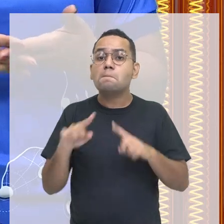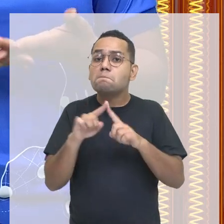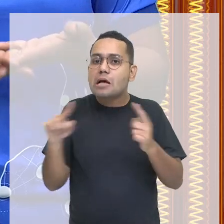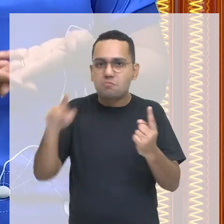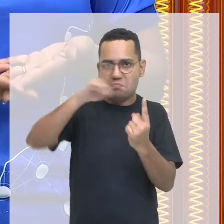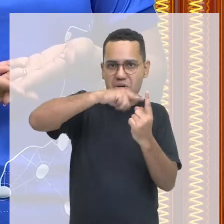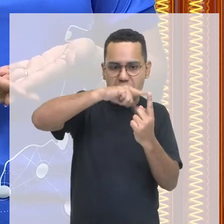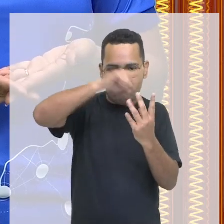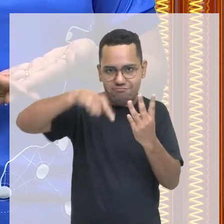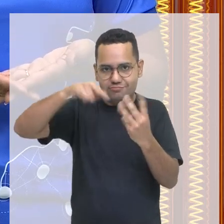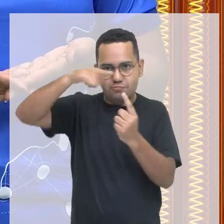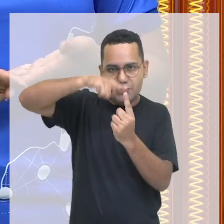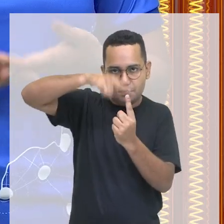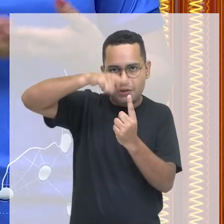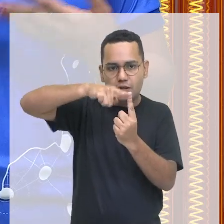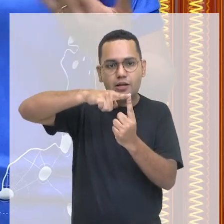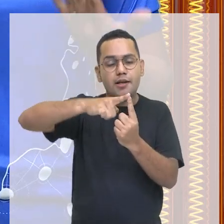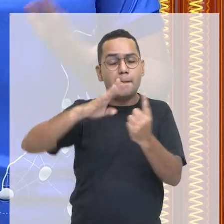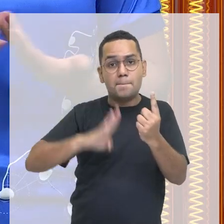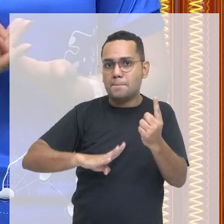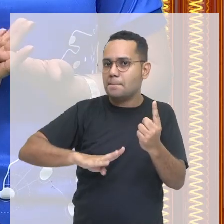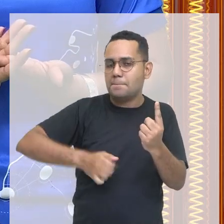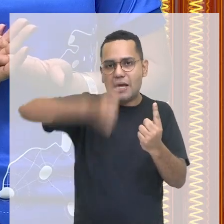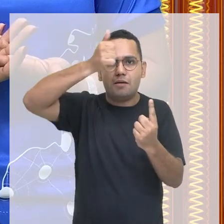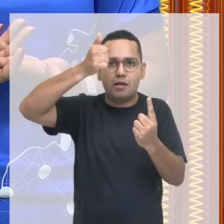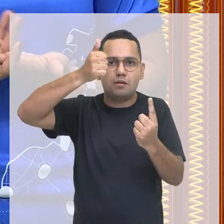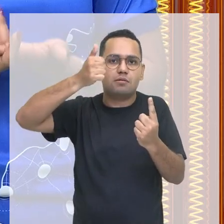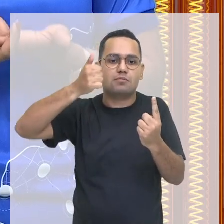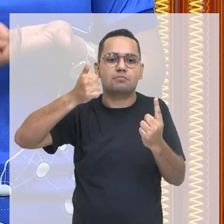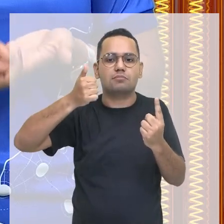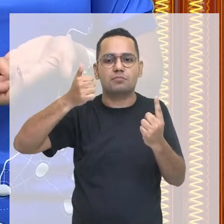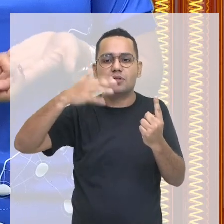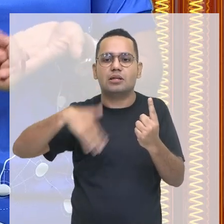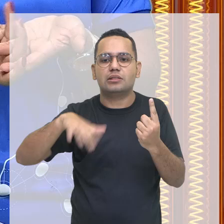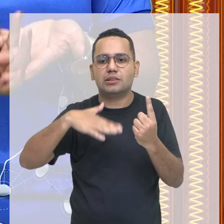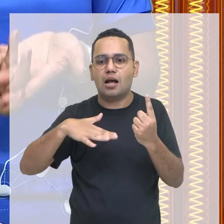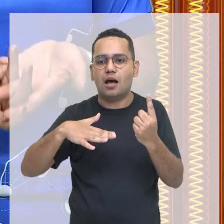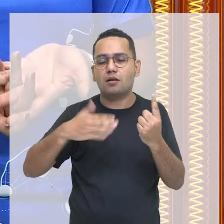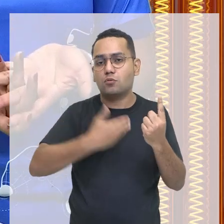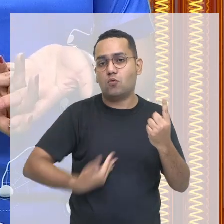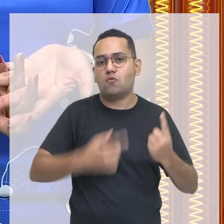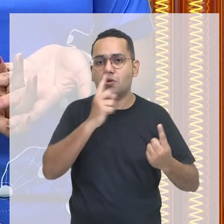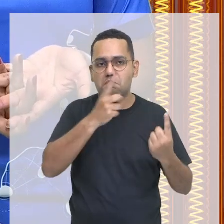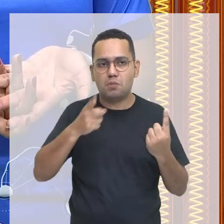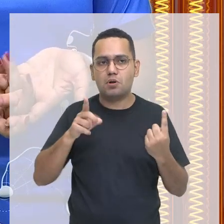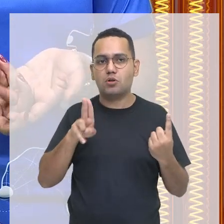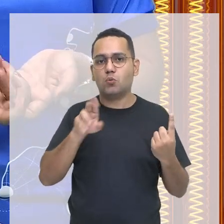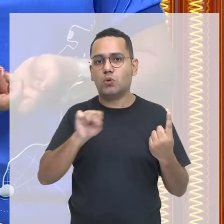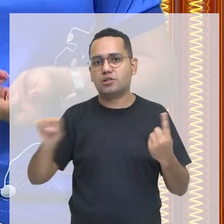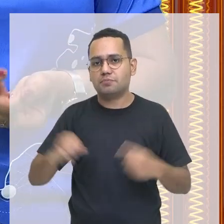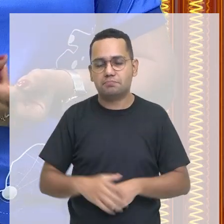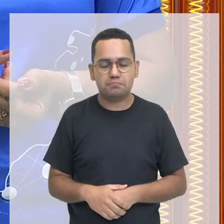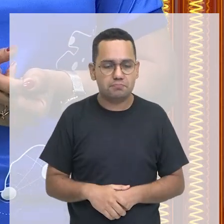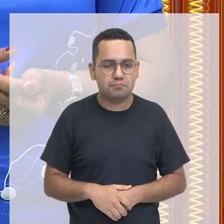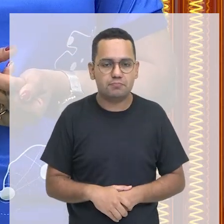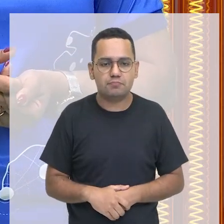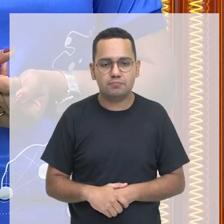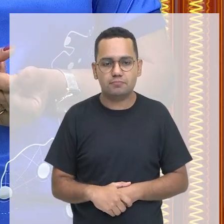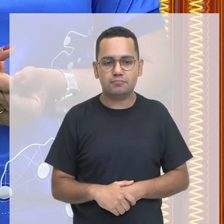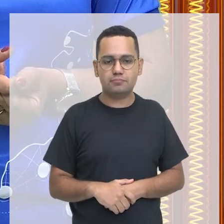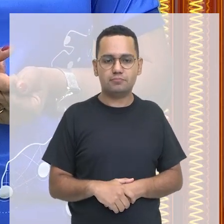se sobrepor ao regime totalitário dentro da União Soviética. Vamos